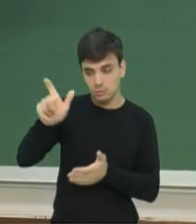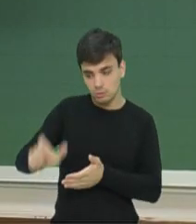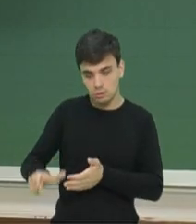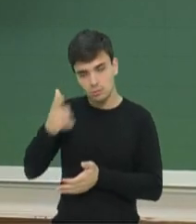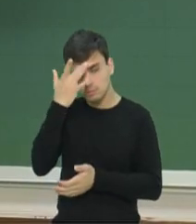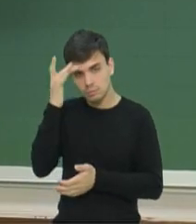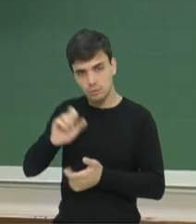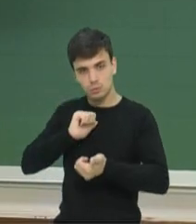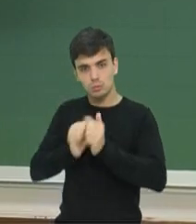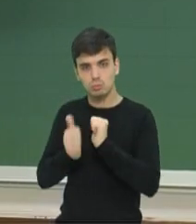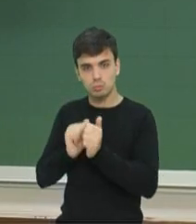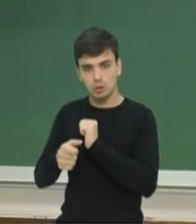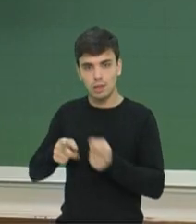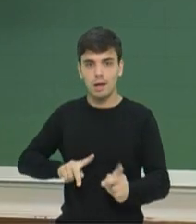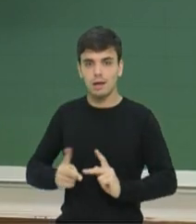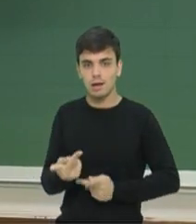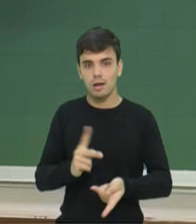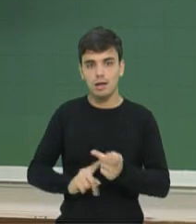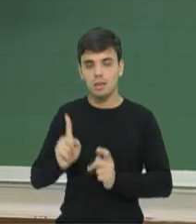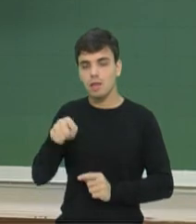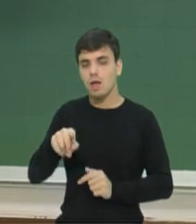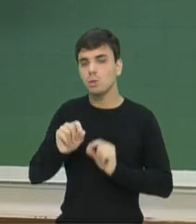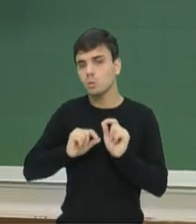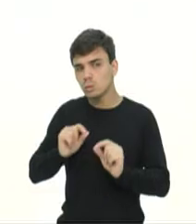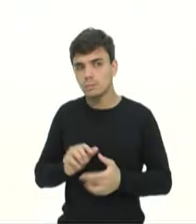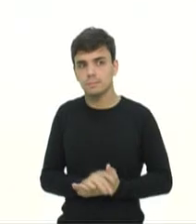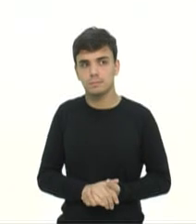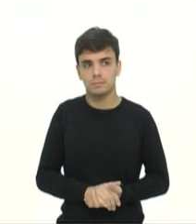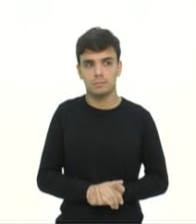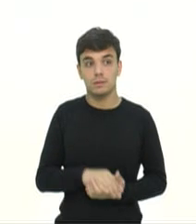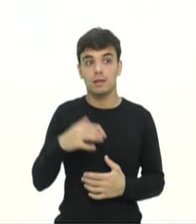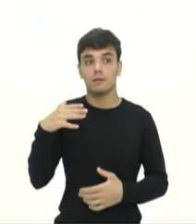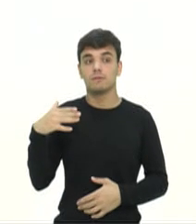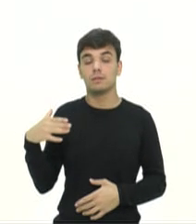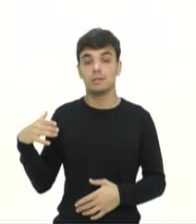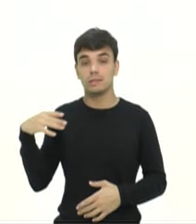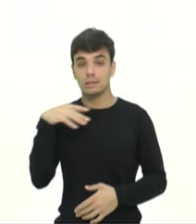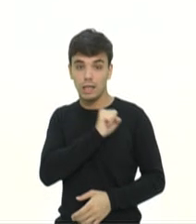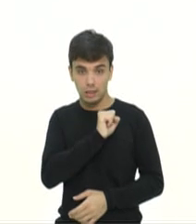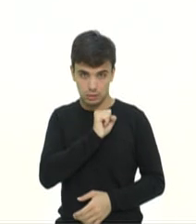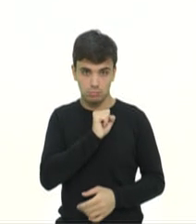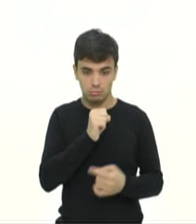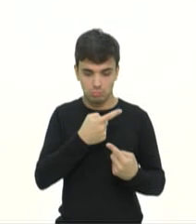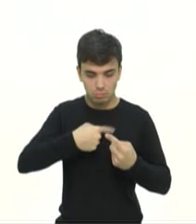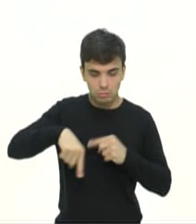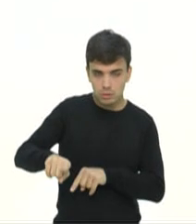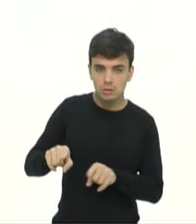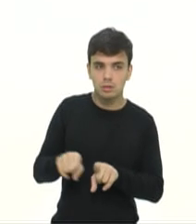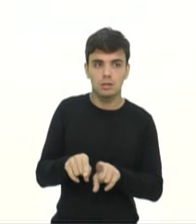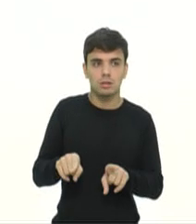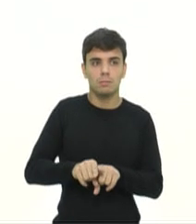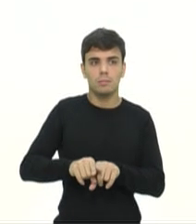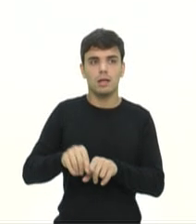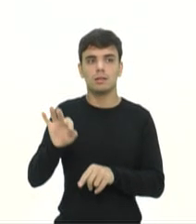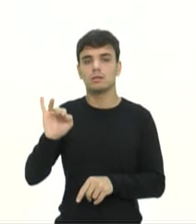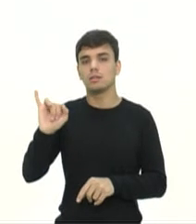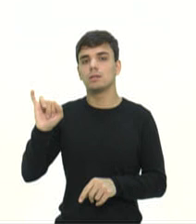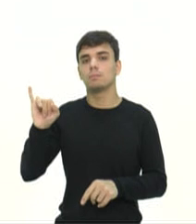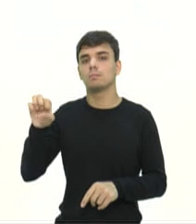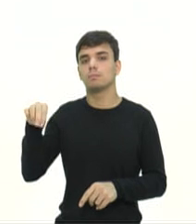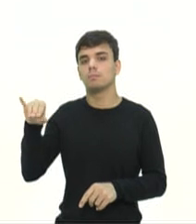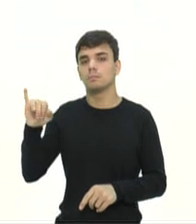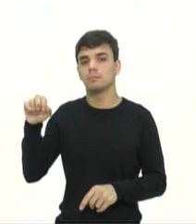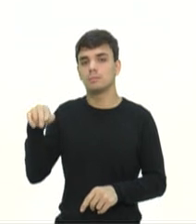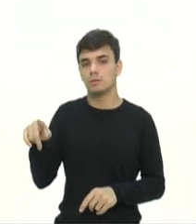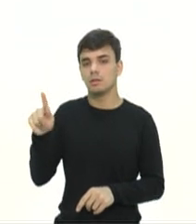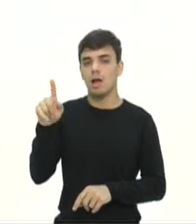karatê esportivo. As principais exigências são velocidade de reação, time, né, que é o tempo ali, a